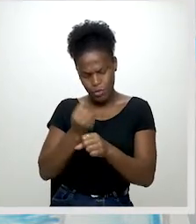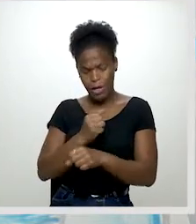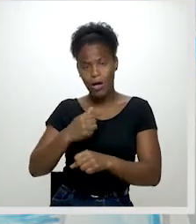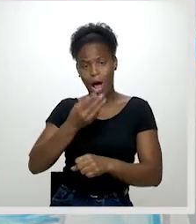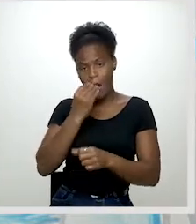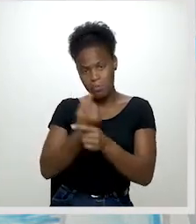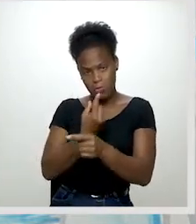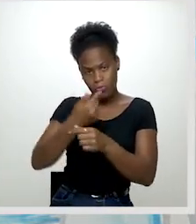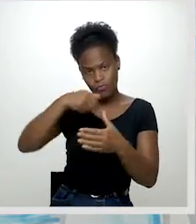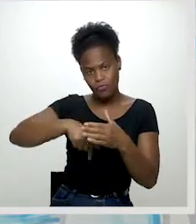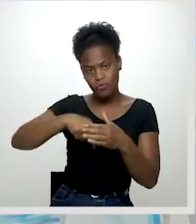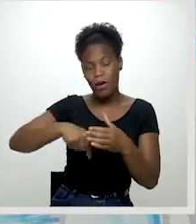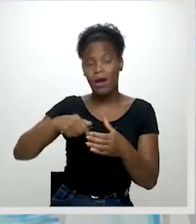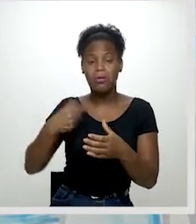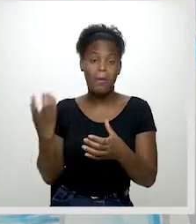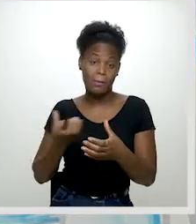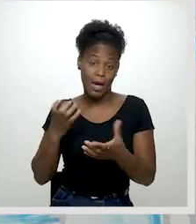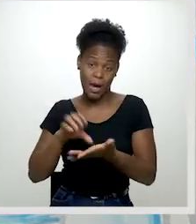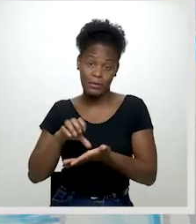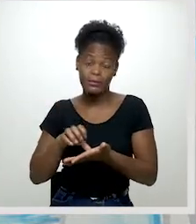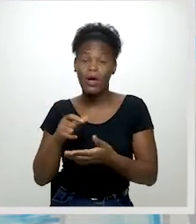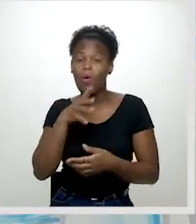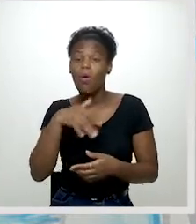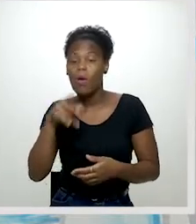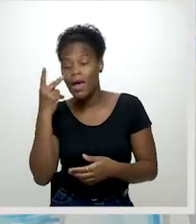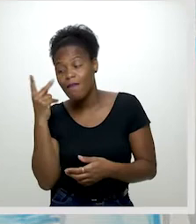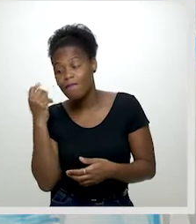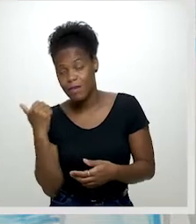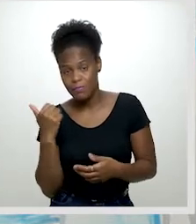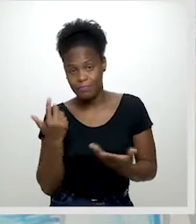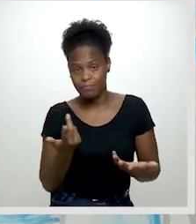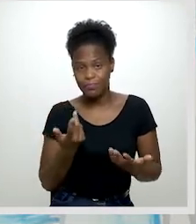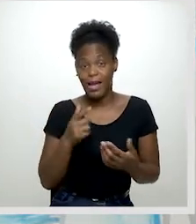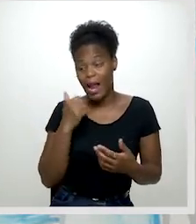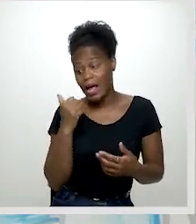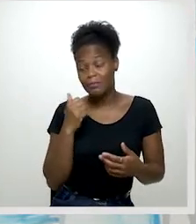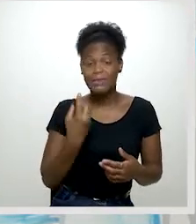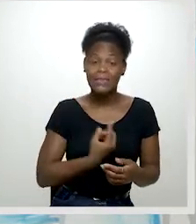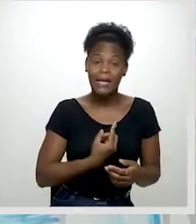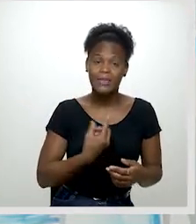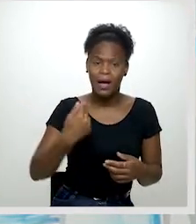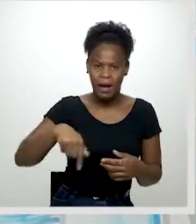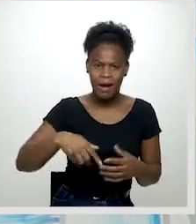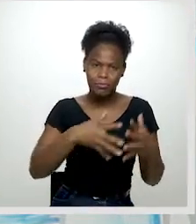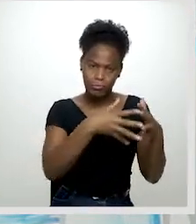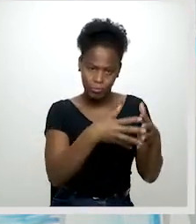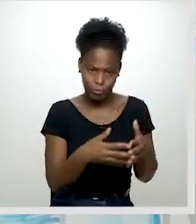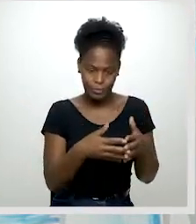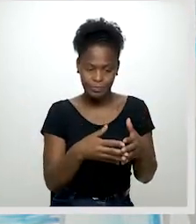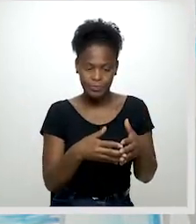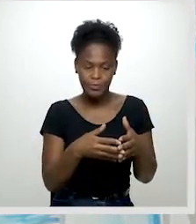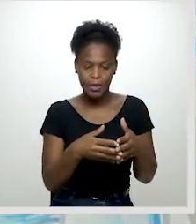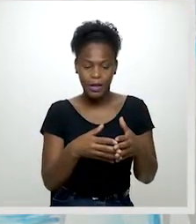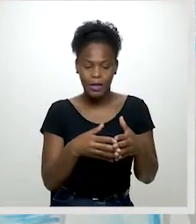próprios alimentos existentes no meio em que estavam inseridos. Eram seres que apresentavam uma